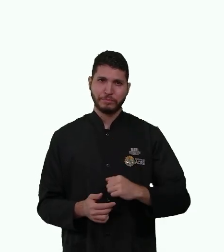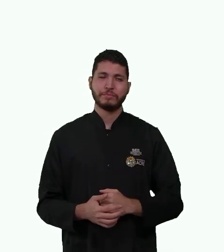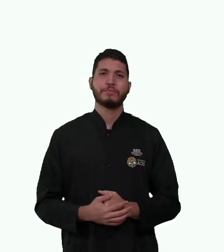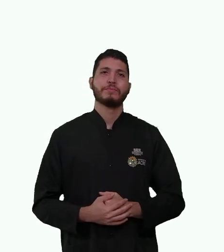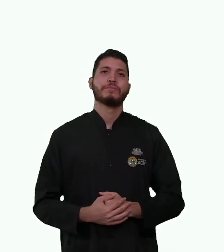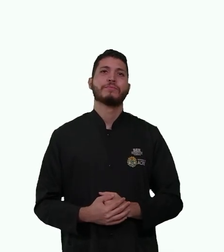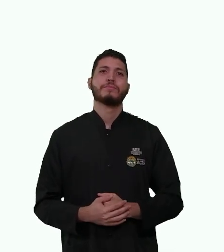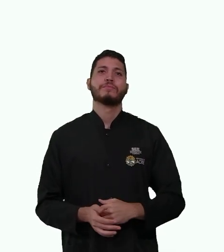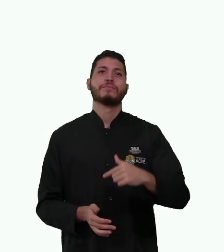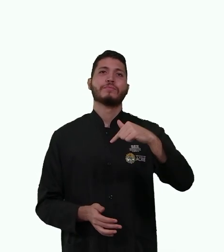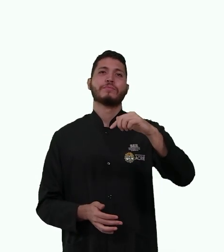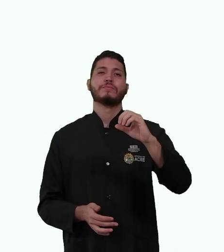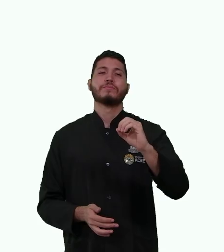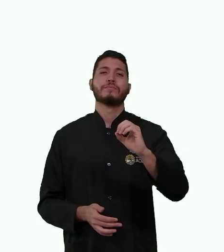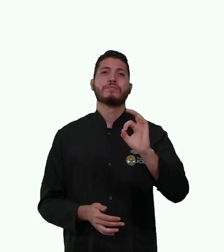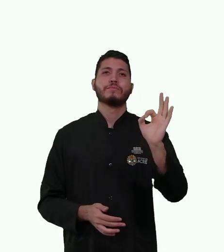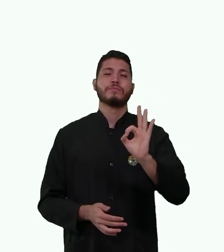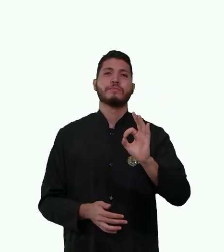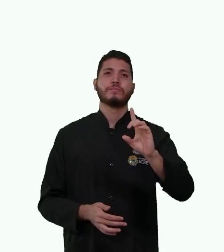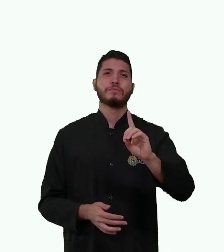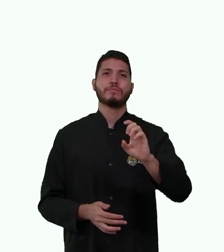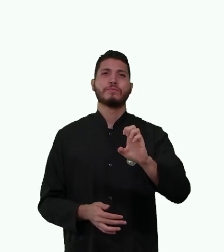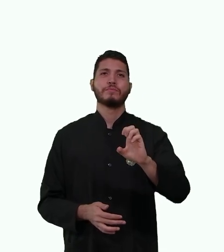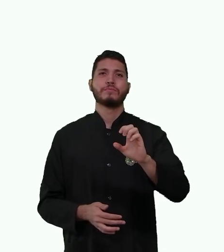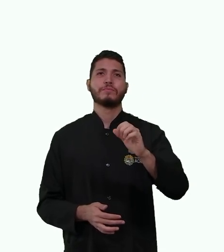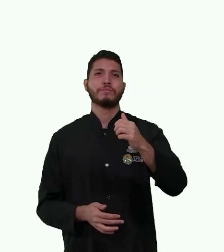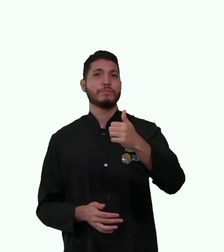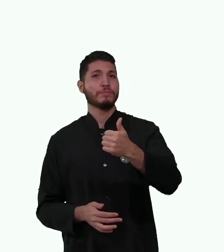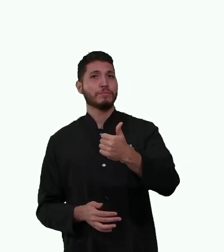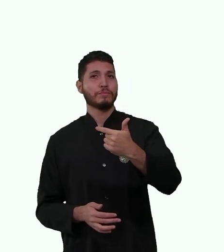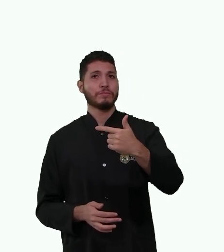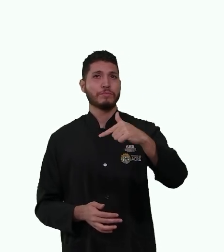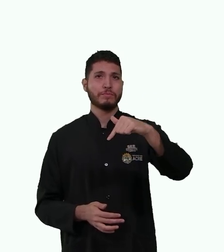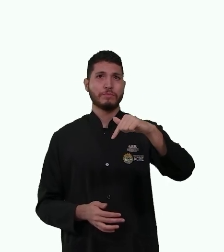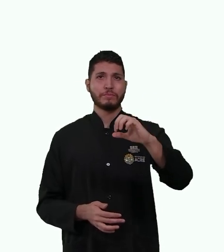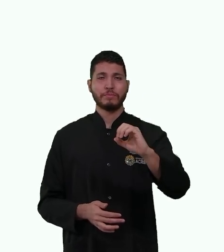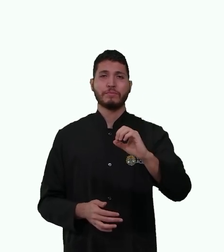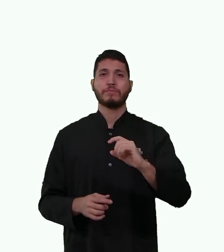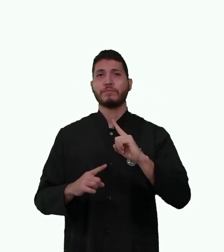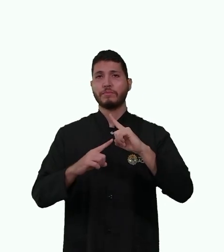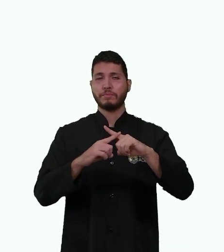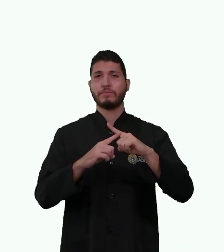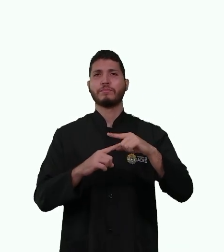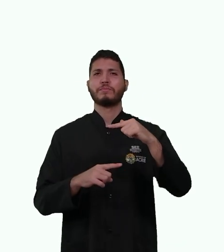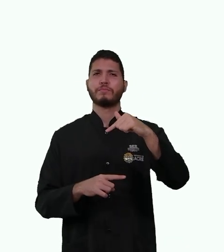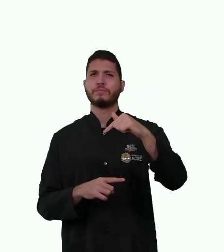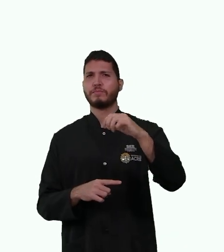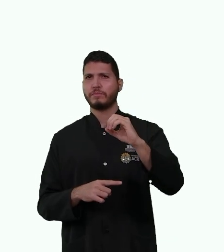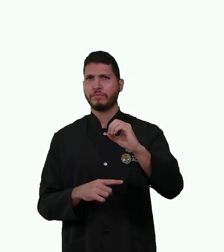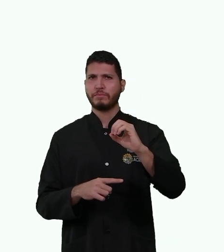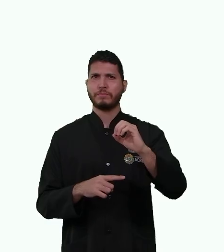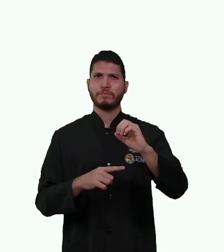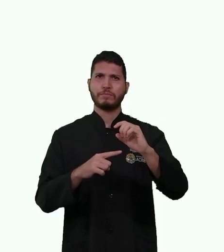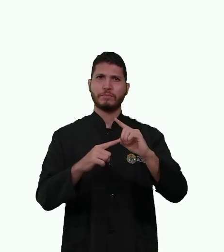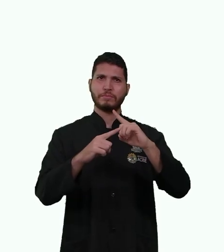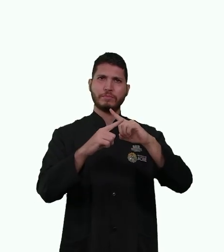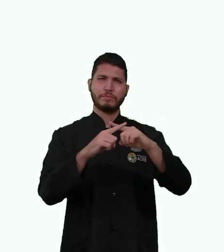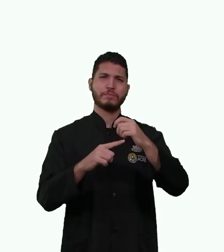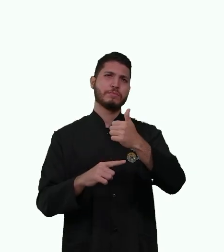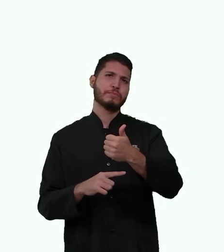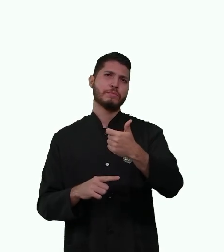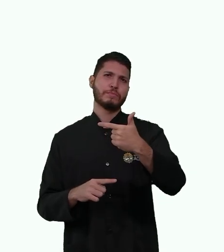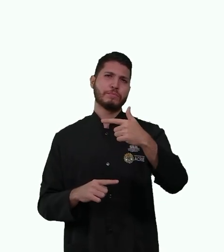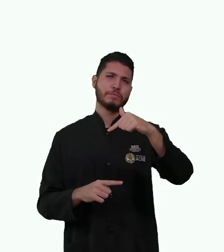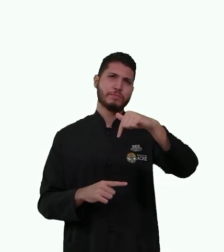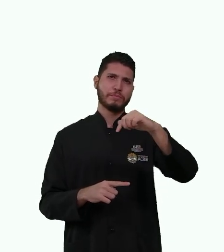tenho 70% de 1.270. E aí, como que eu vou multiplicar? 70 vezes 1.270, isso vai